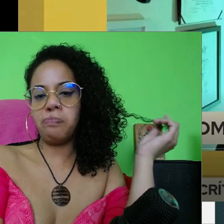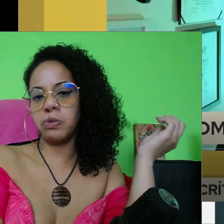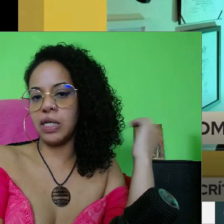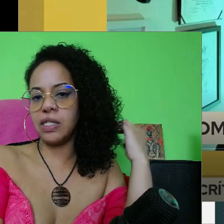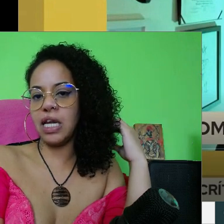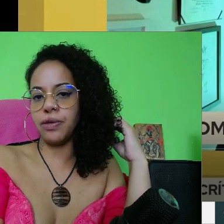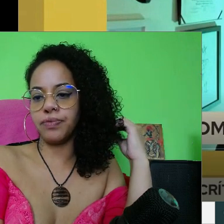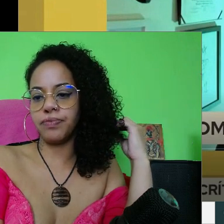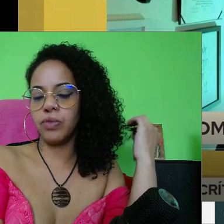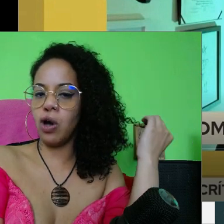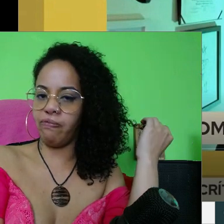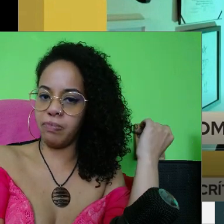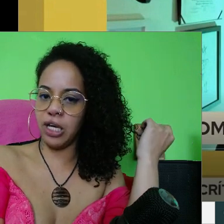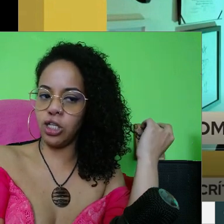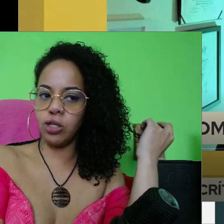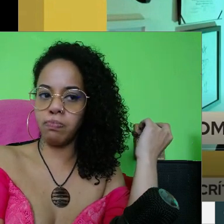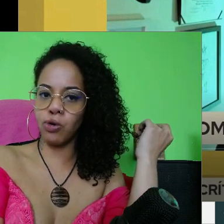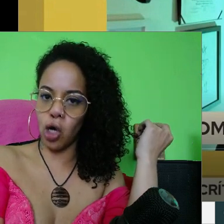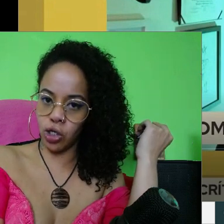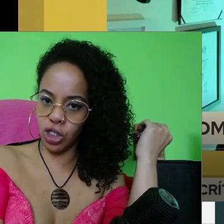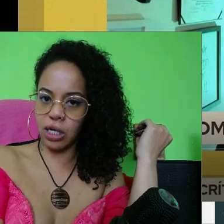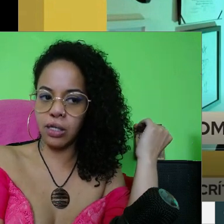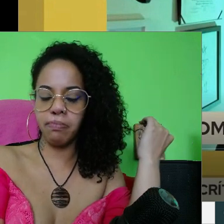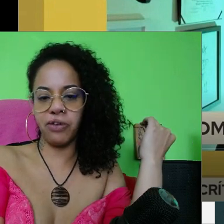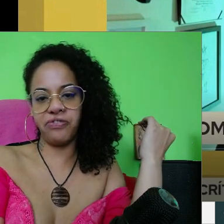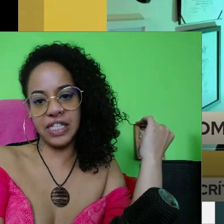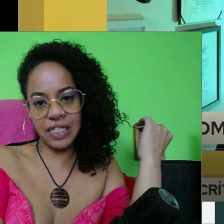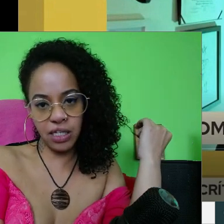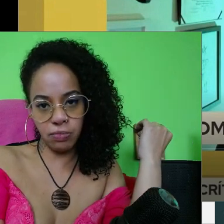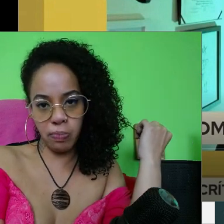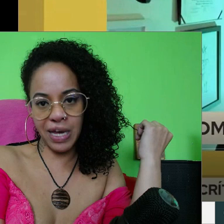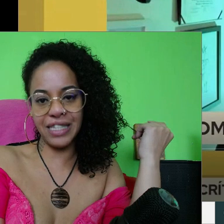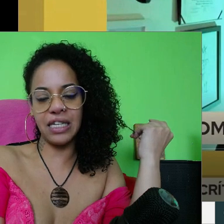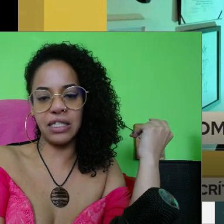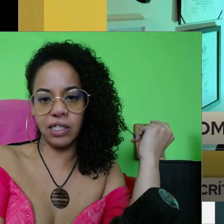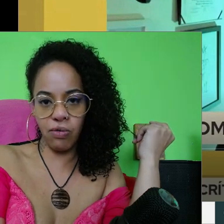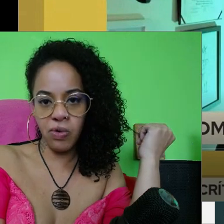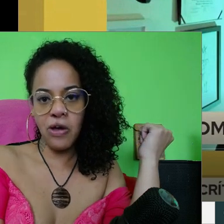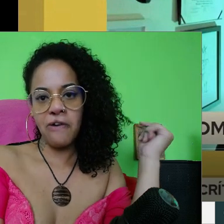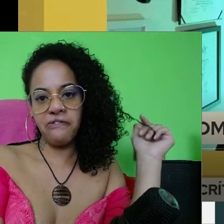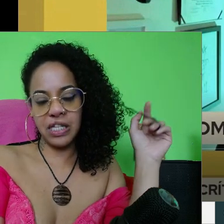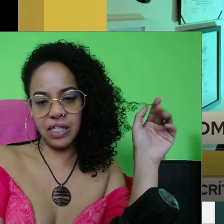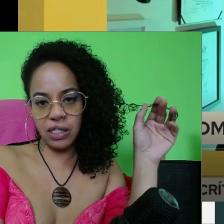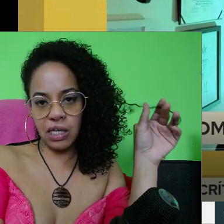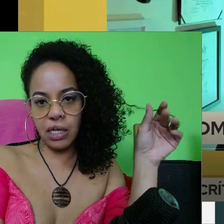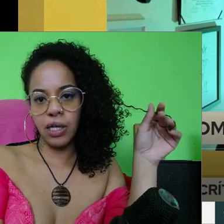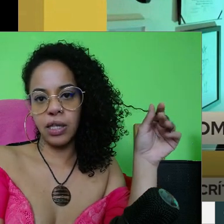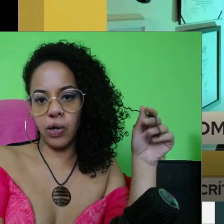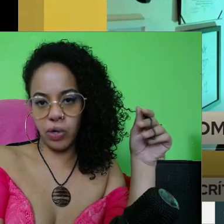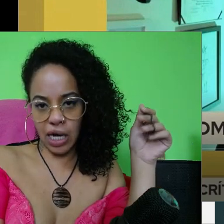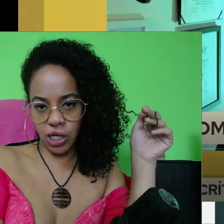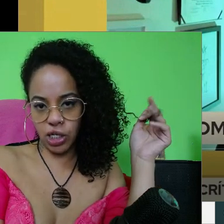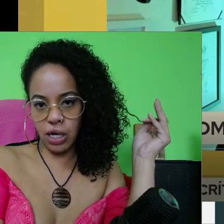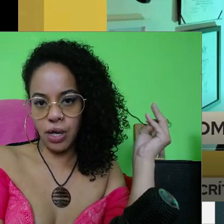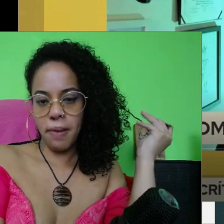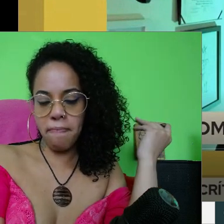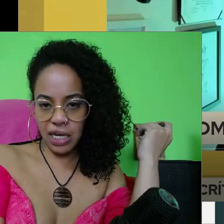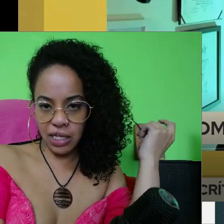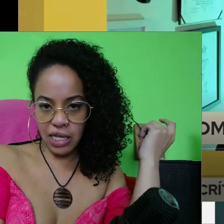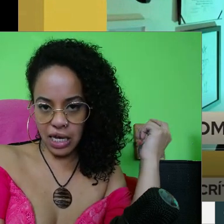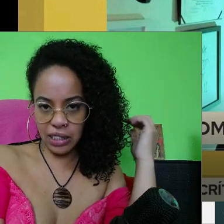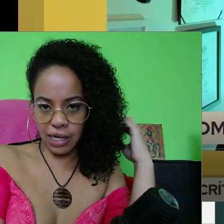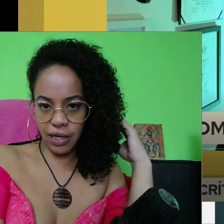para o golpismo brasileiro e obviamente por lógica do fascismo para a ascensão fascista teocrática